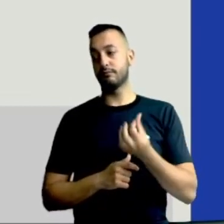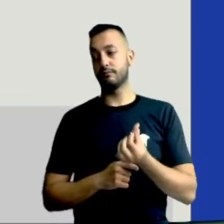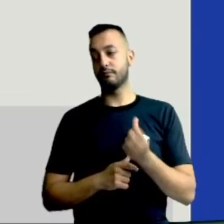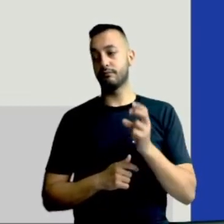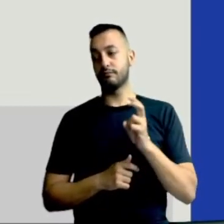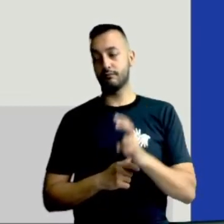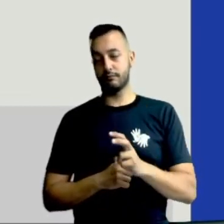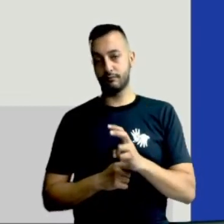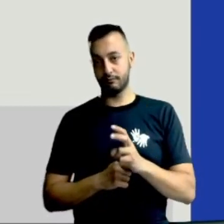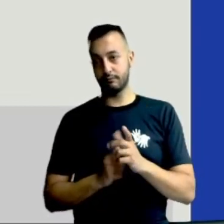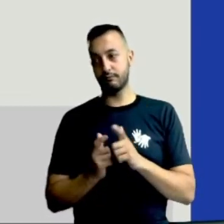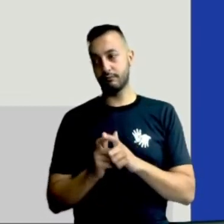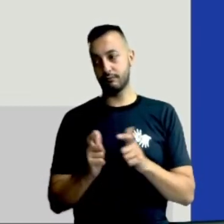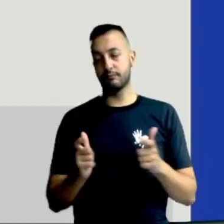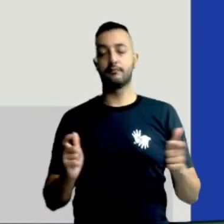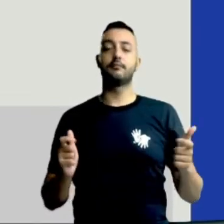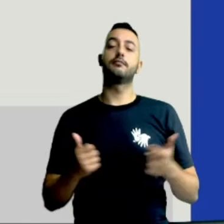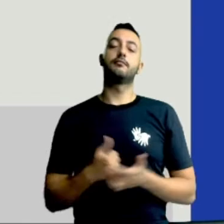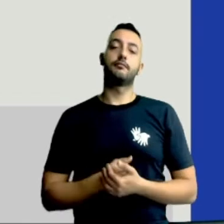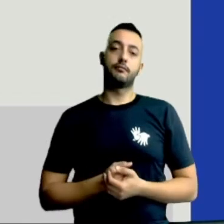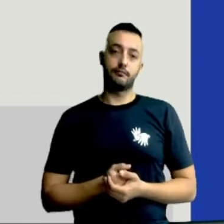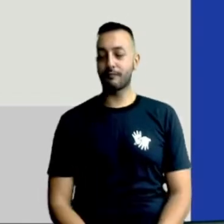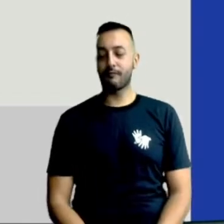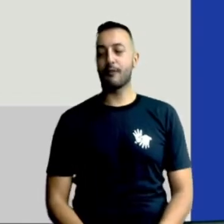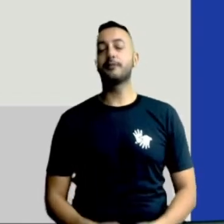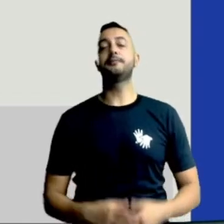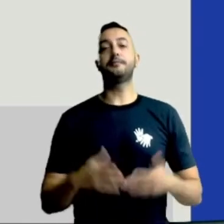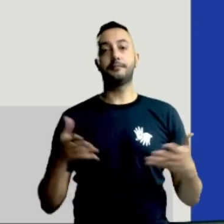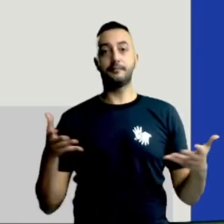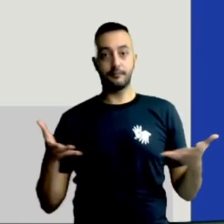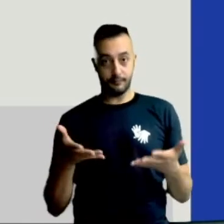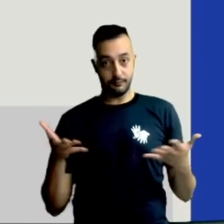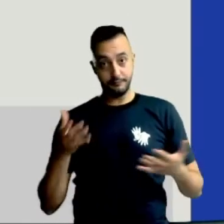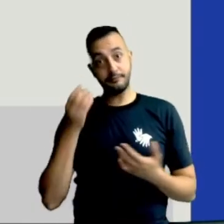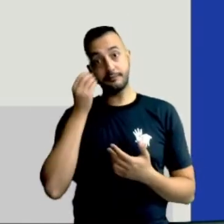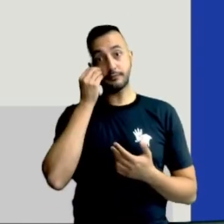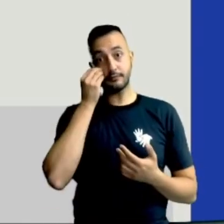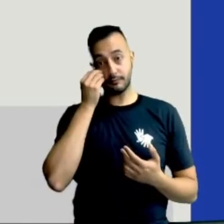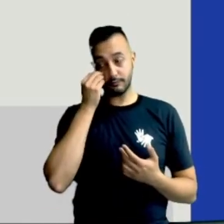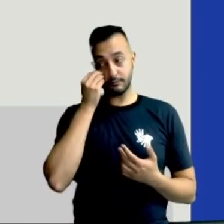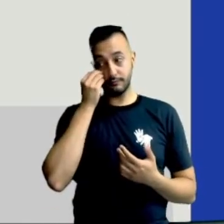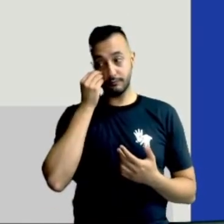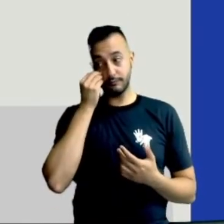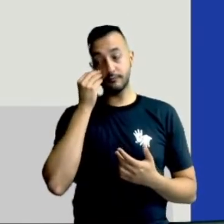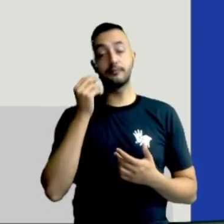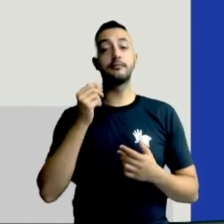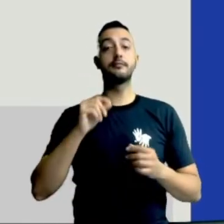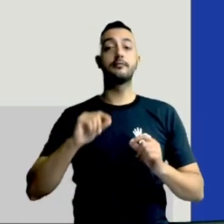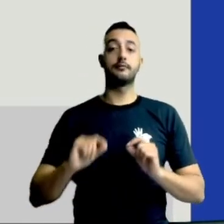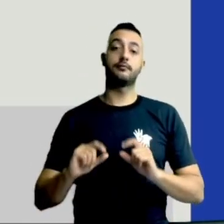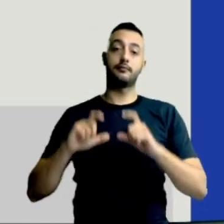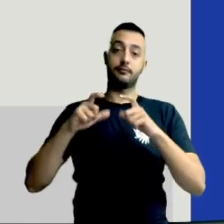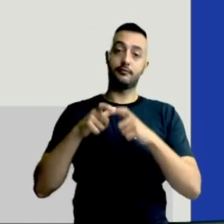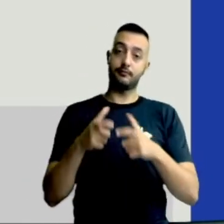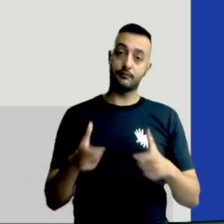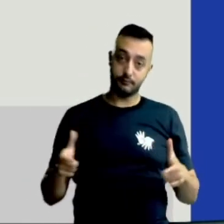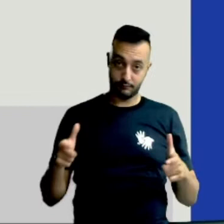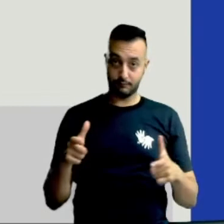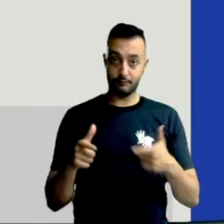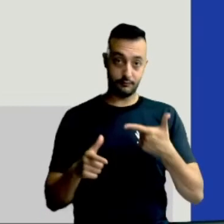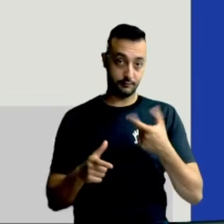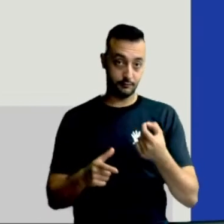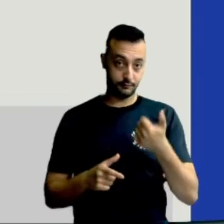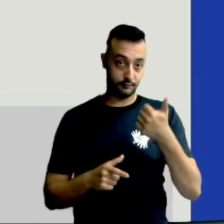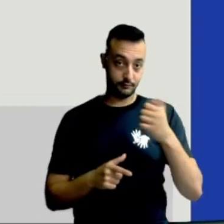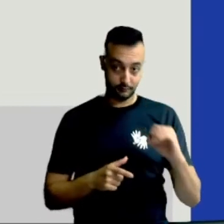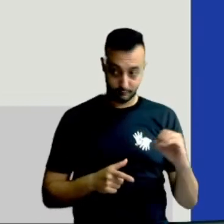12.365 habitantes na nossa cidade. Agora vamos ver o aumento entre o ano de